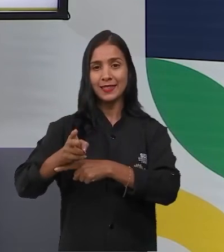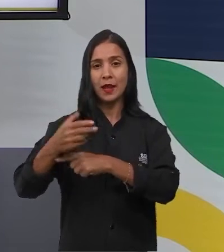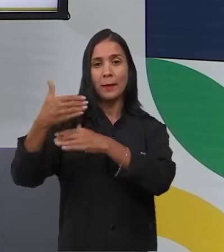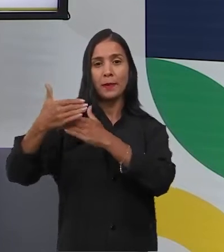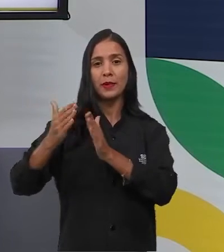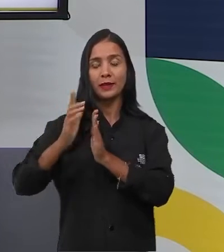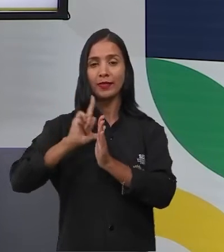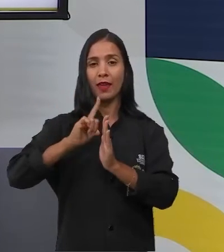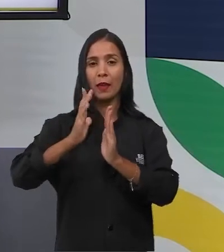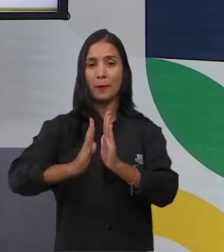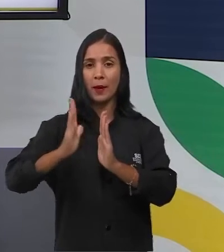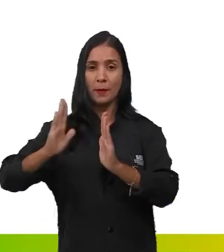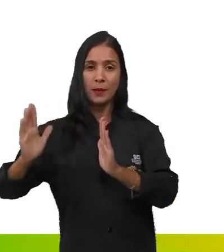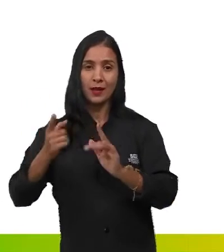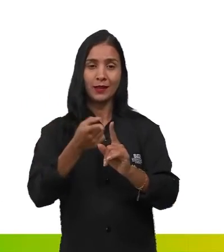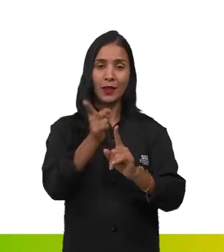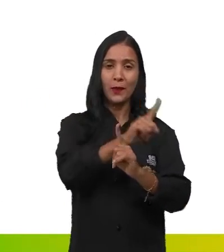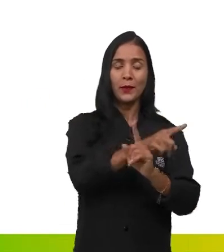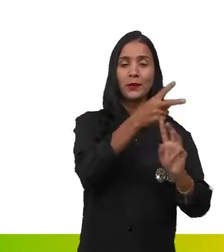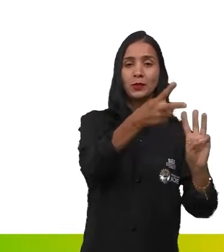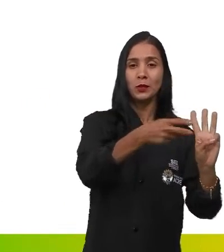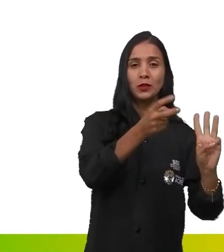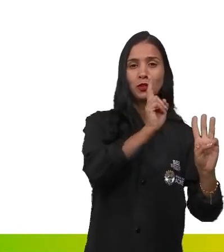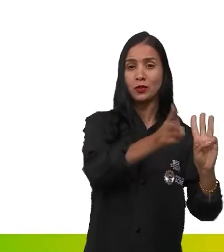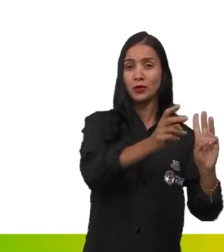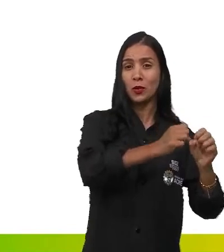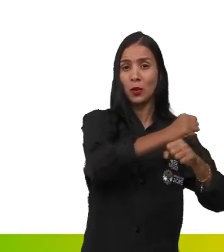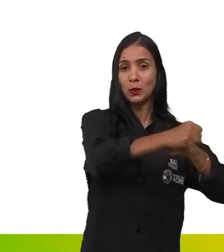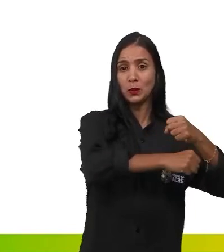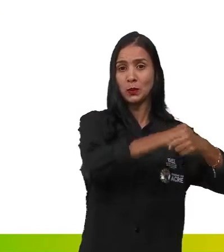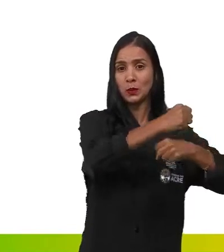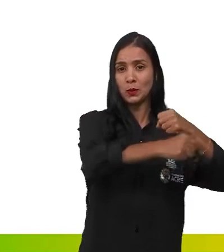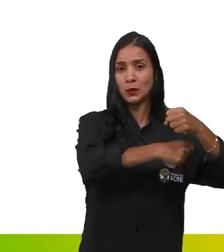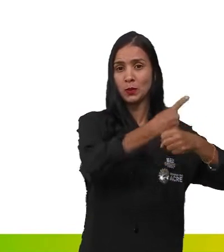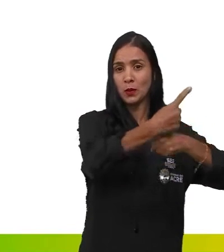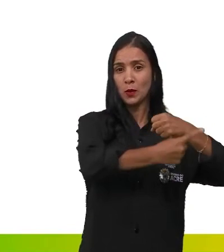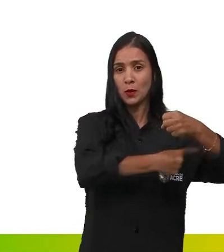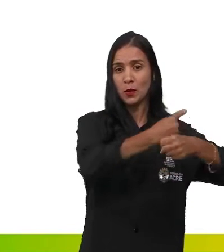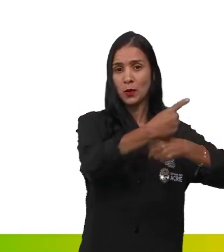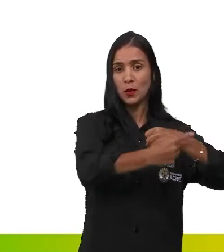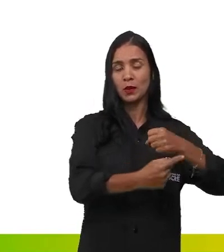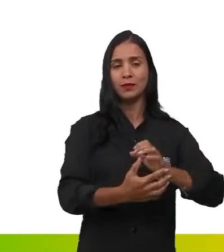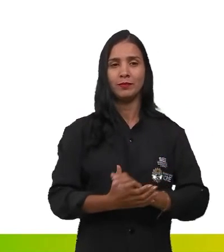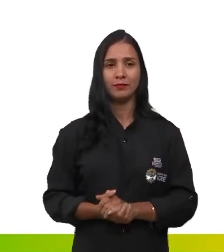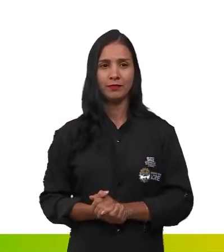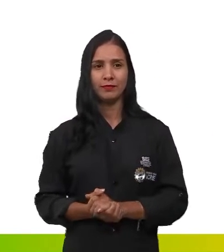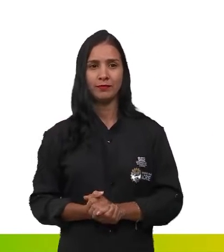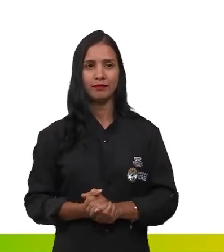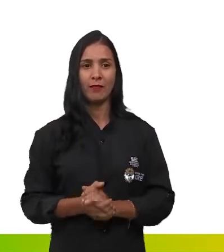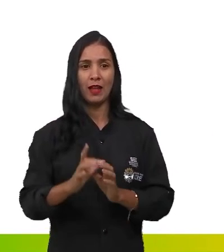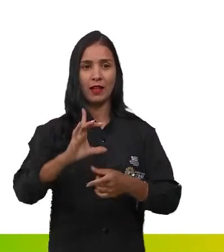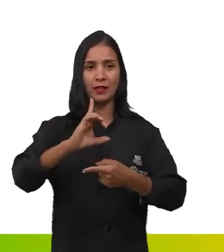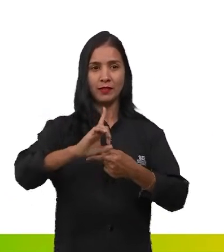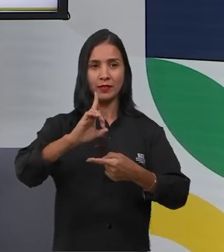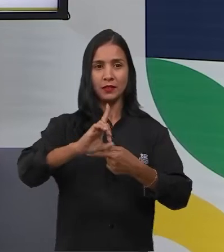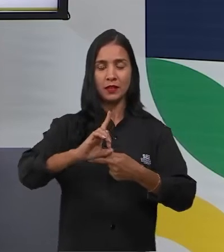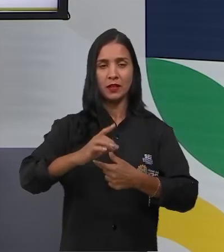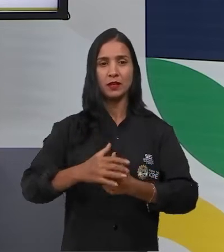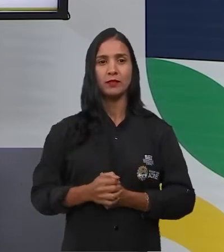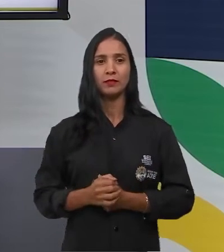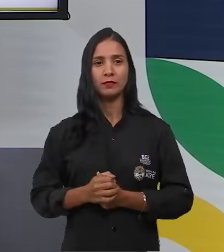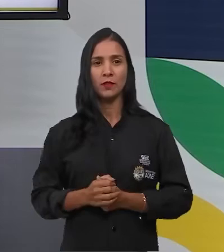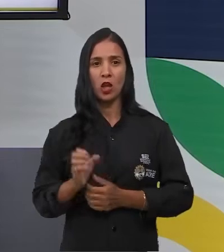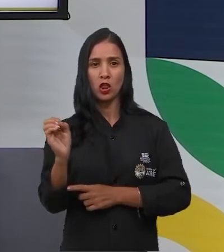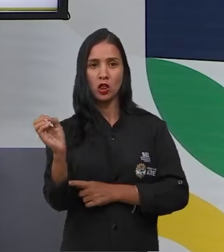também, provavelmente, não é nosso gabarito. D. Renovação das técnicas e táticas esportivas.